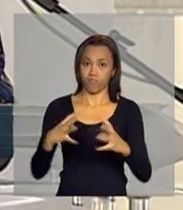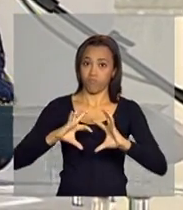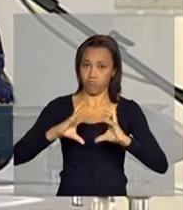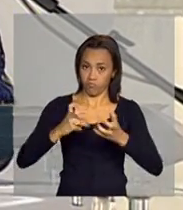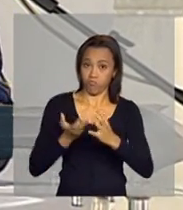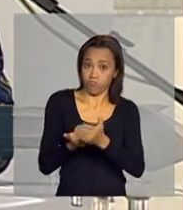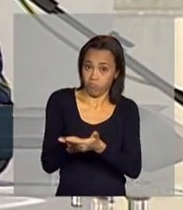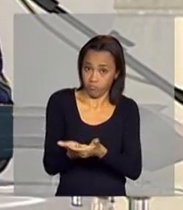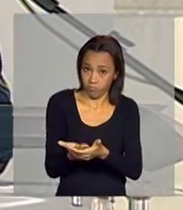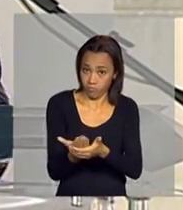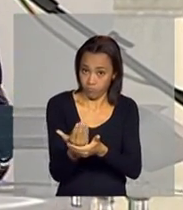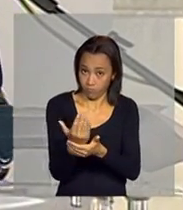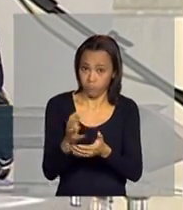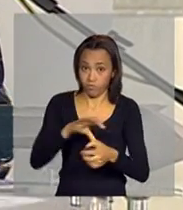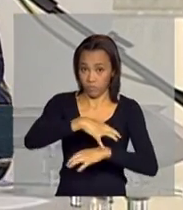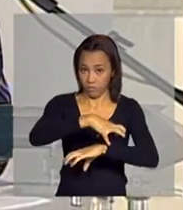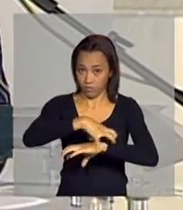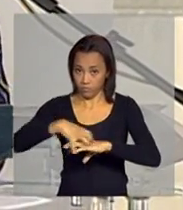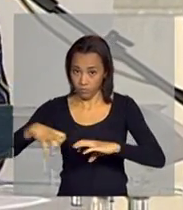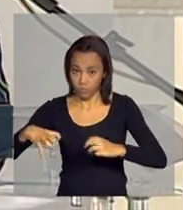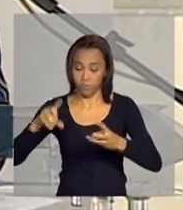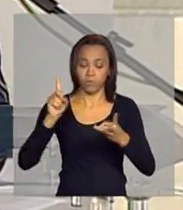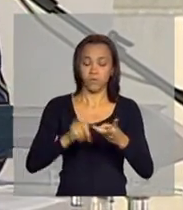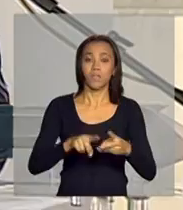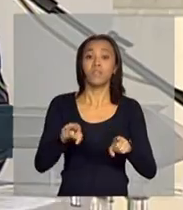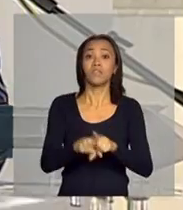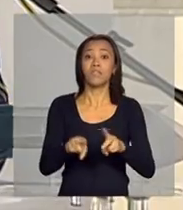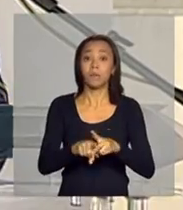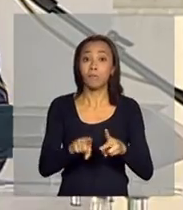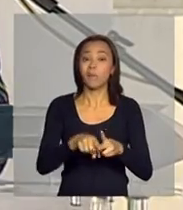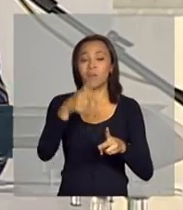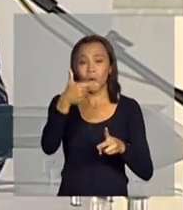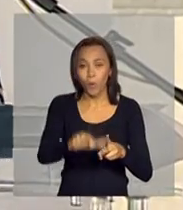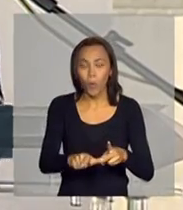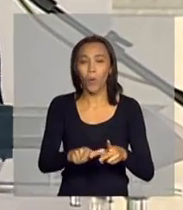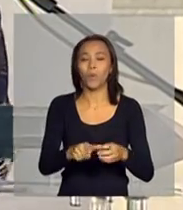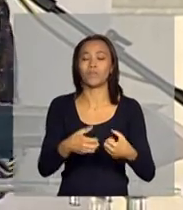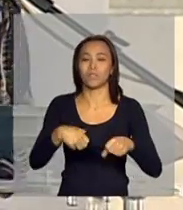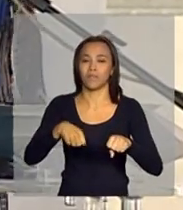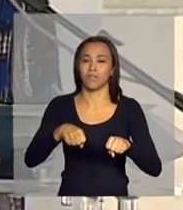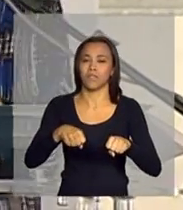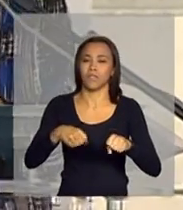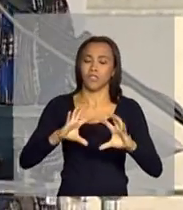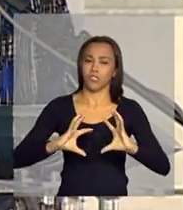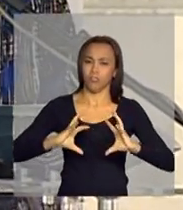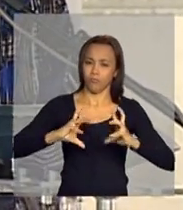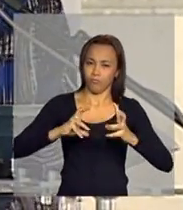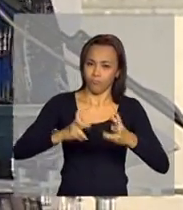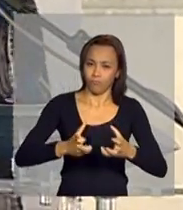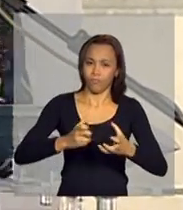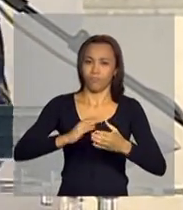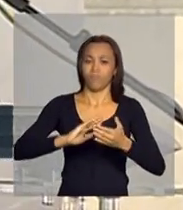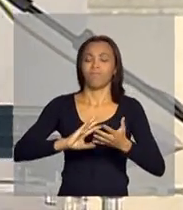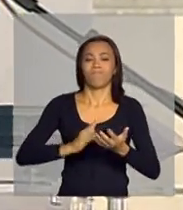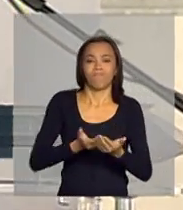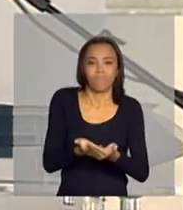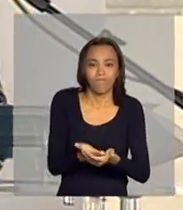Moto niveladora e reto escavadeira. Eu já ia falar moto escavadeira e retro